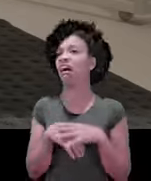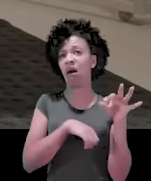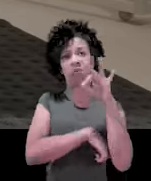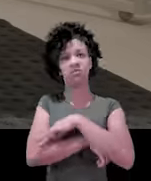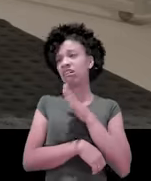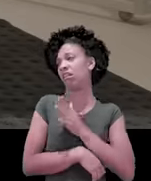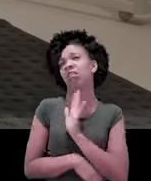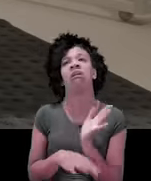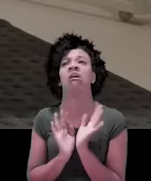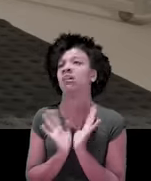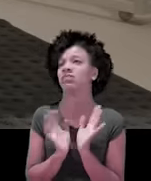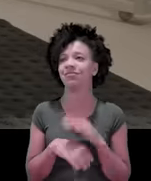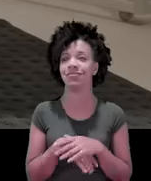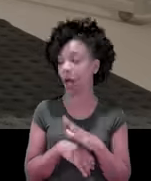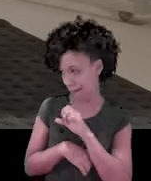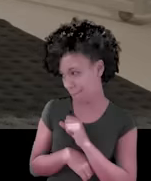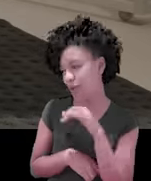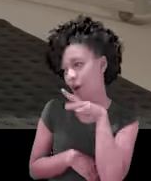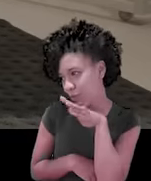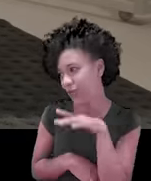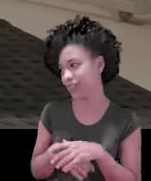não manda eu